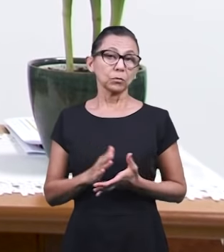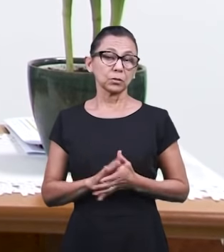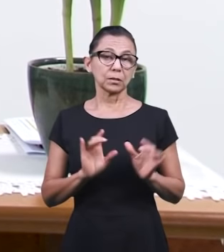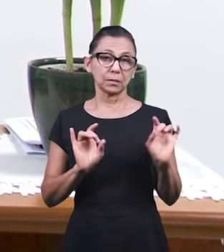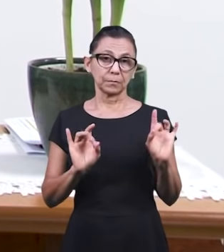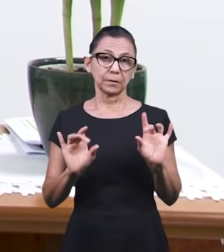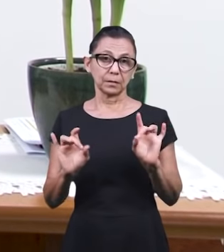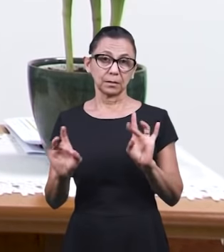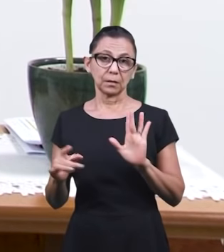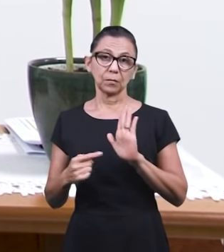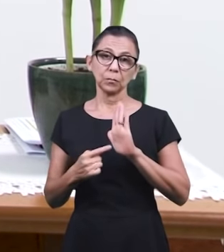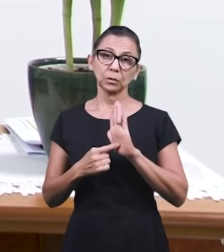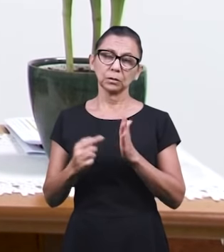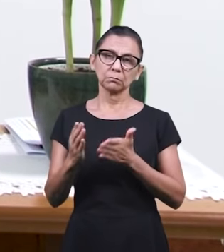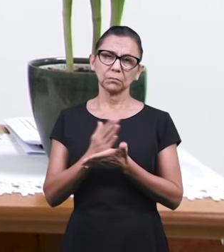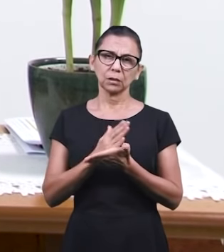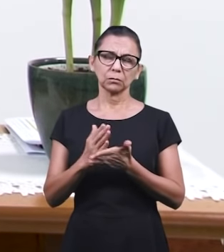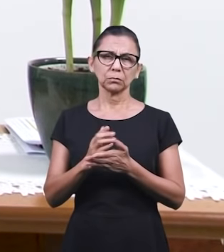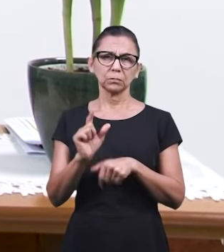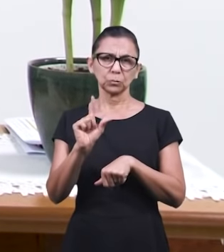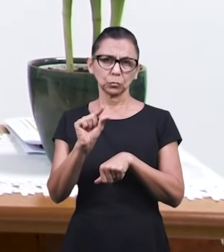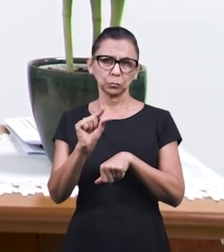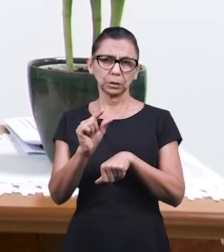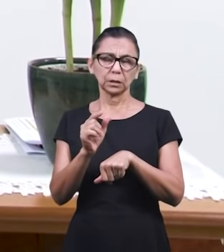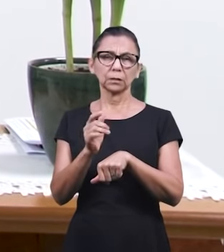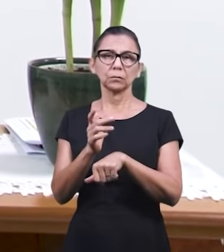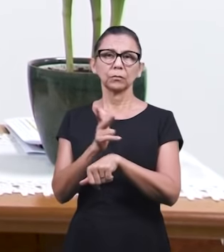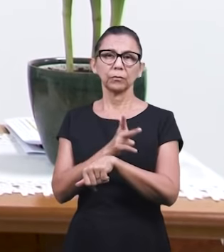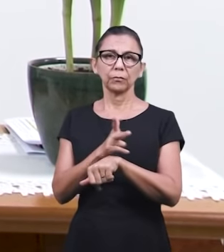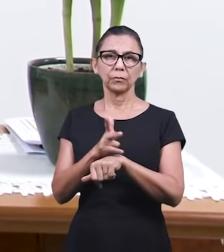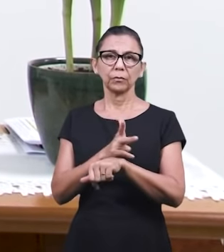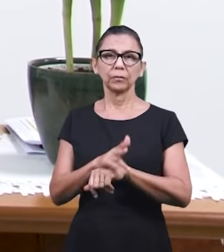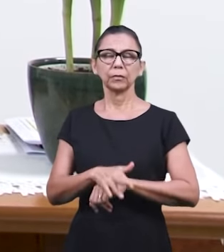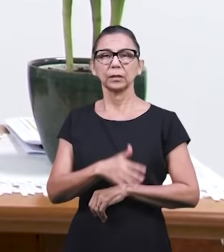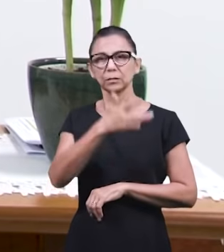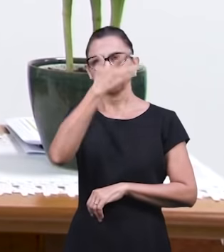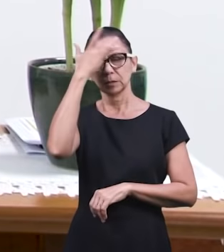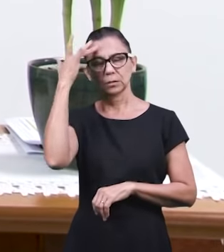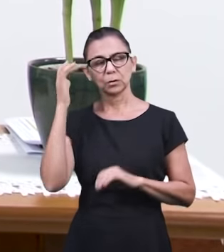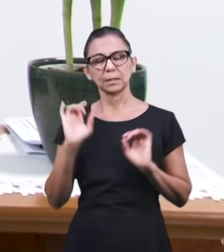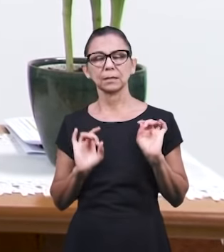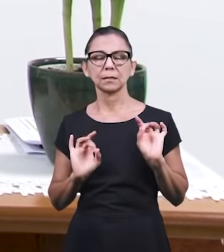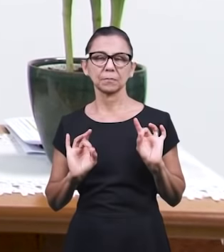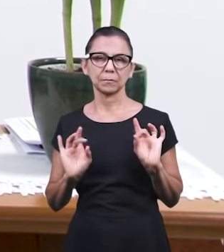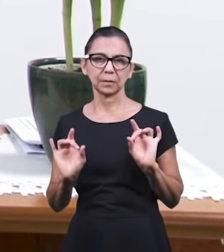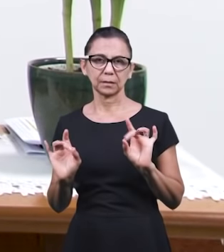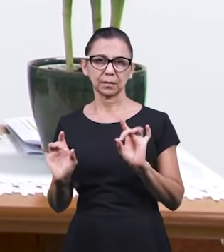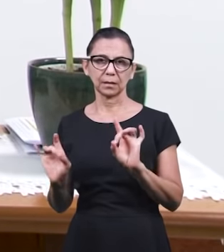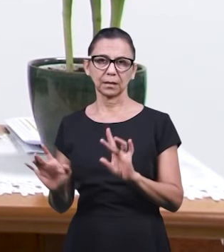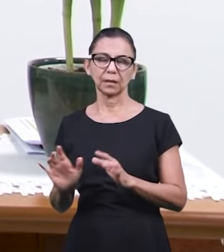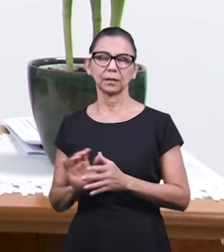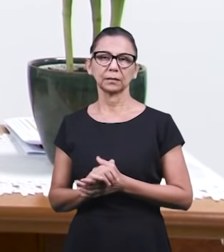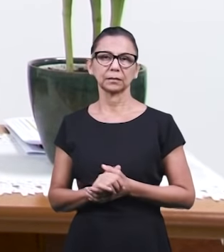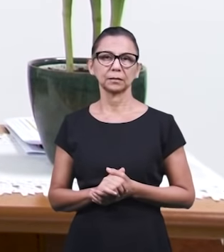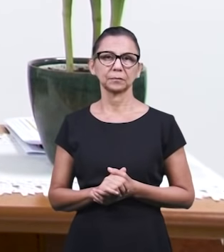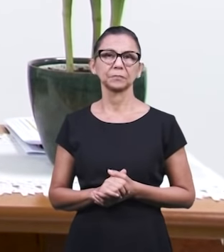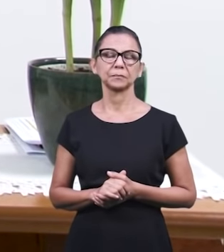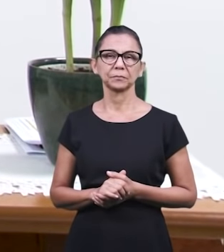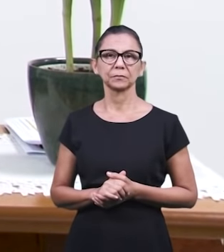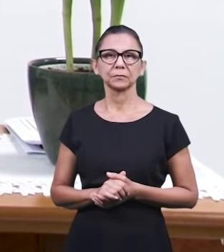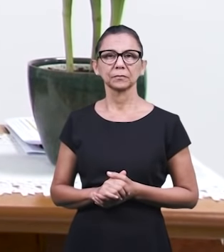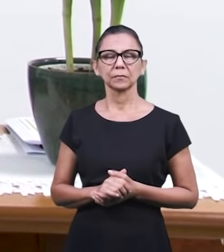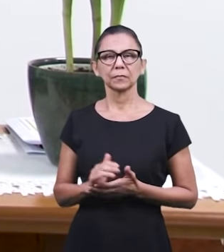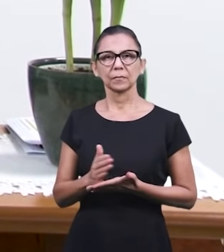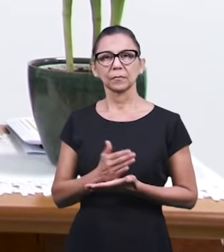particular, nós gostaríamos de apresentar alguns pequenos vídeos com participações muito especiais que temos recebido ao longo da